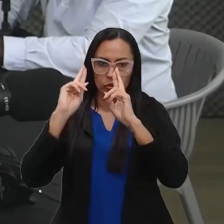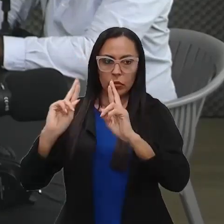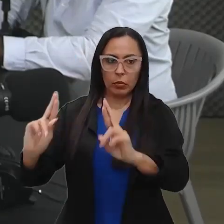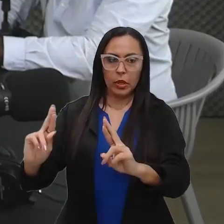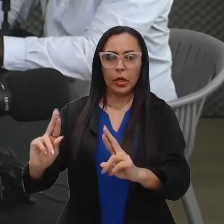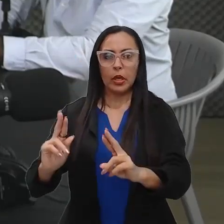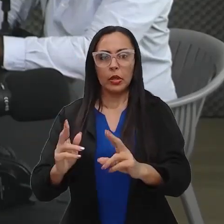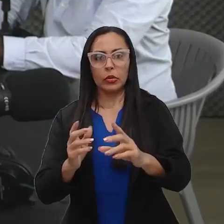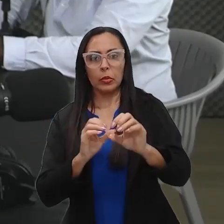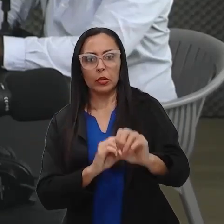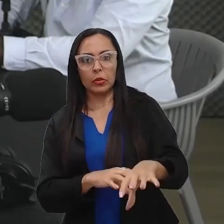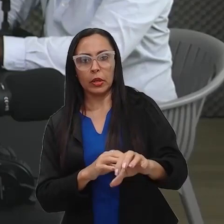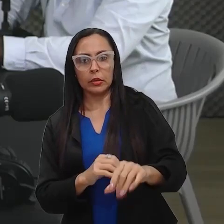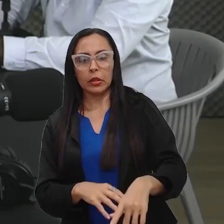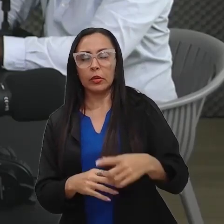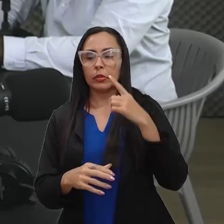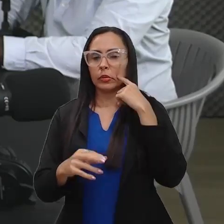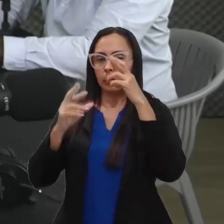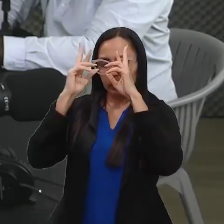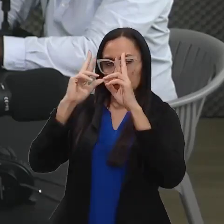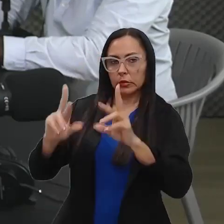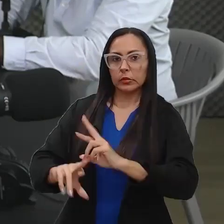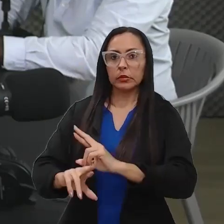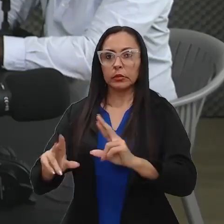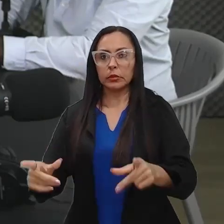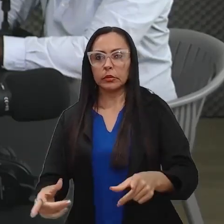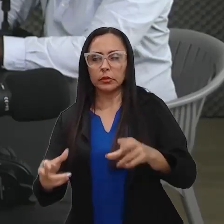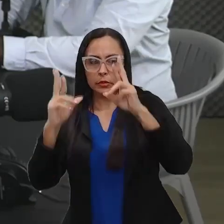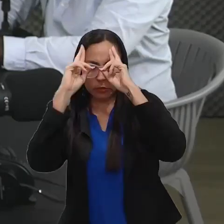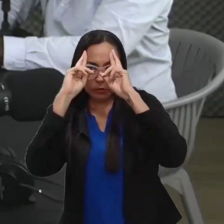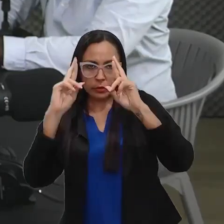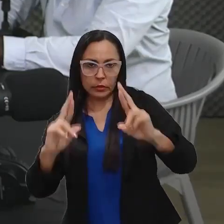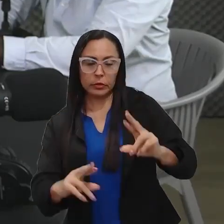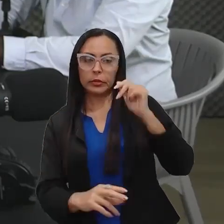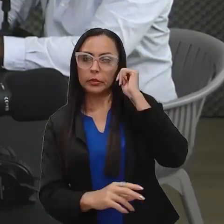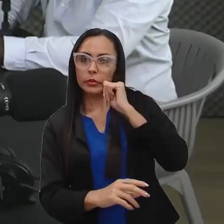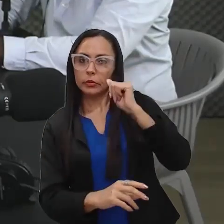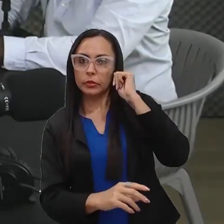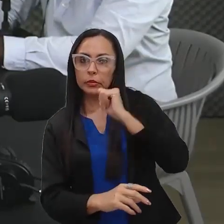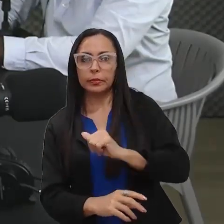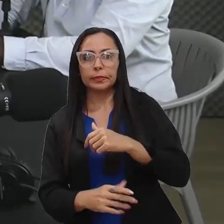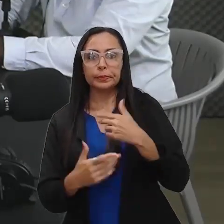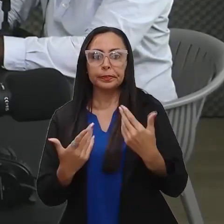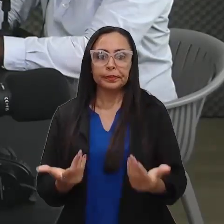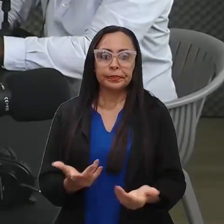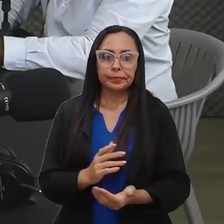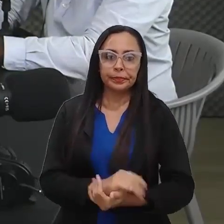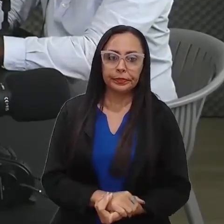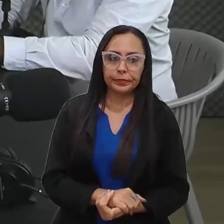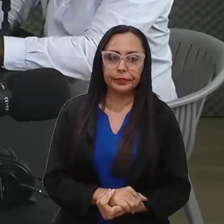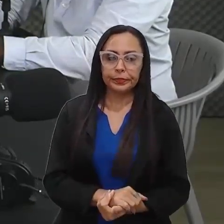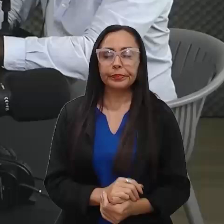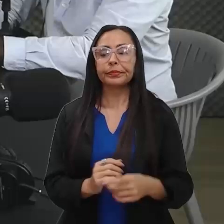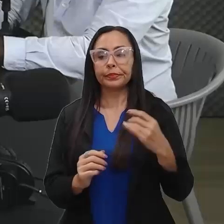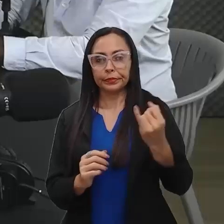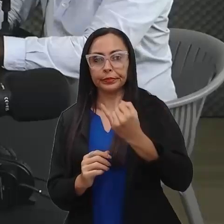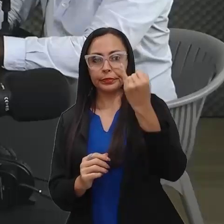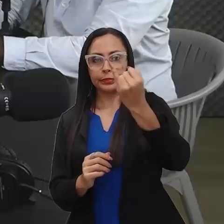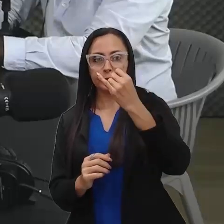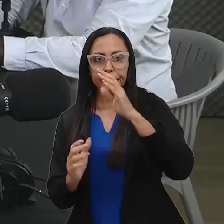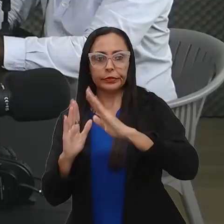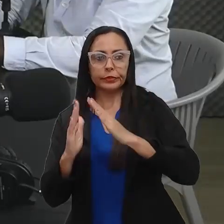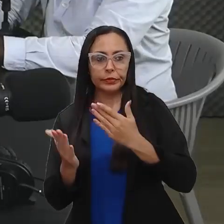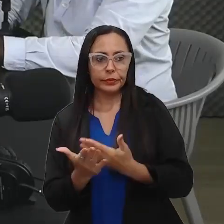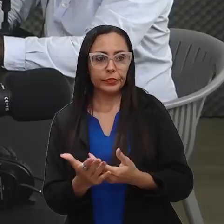para o respeito às diferenças, para o respeito às mulheres, né, às meninas. Né? E é necessário que a escola tenha